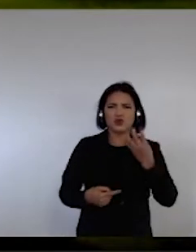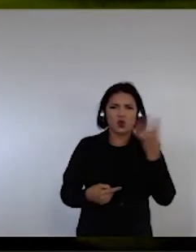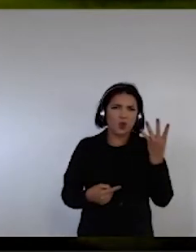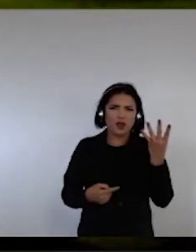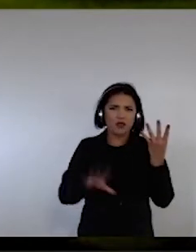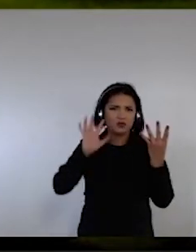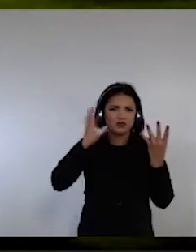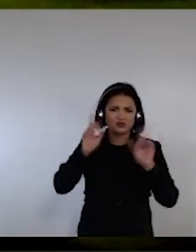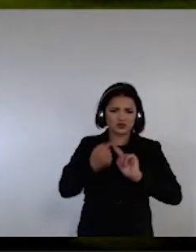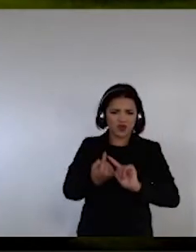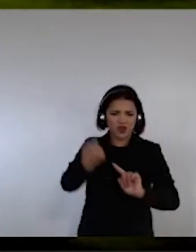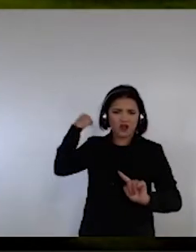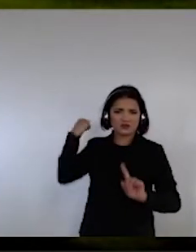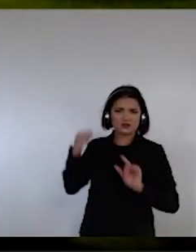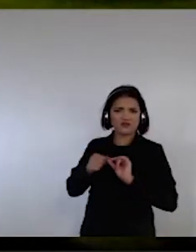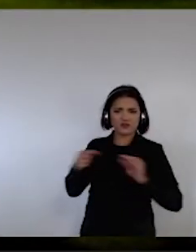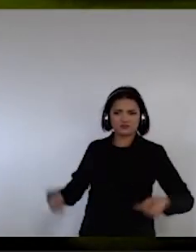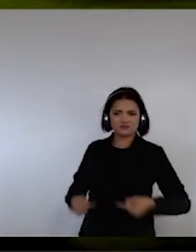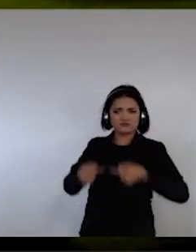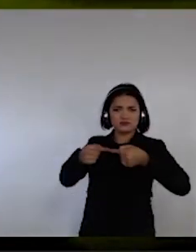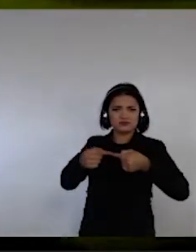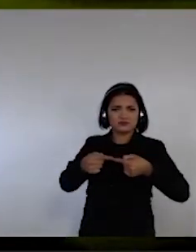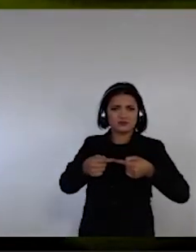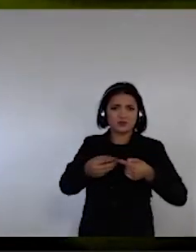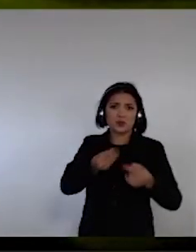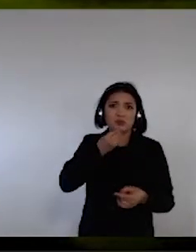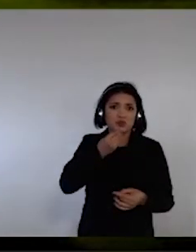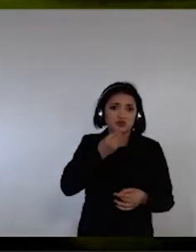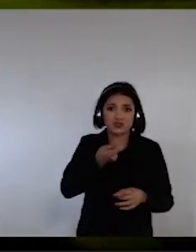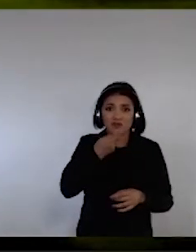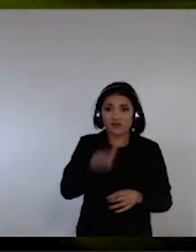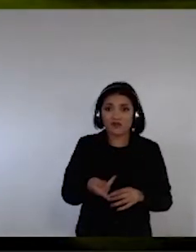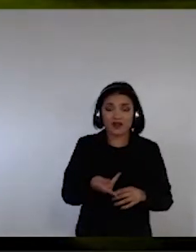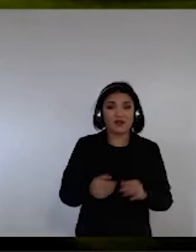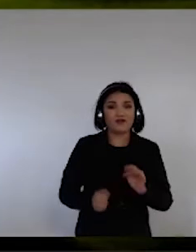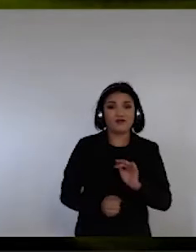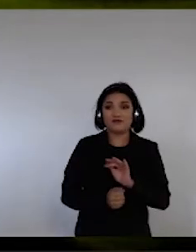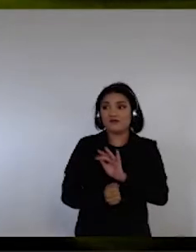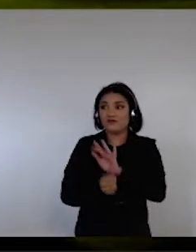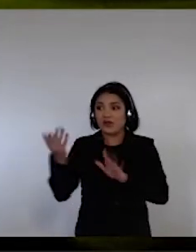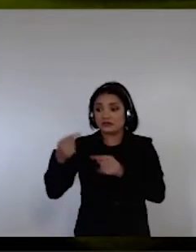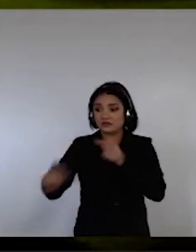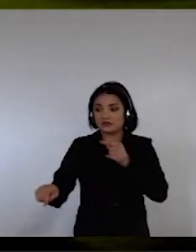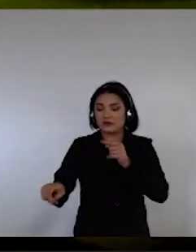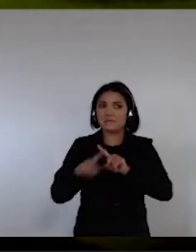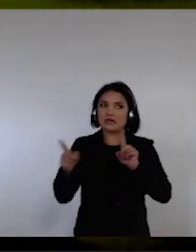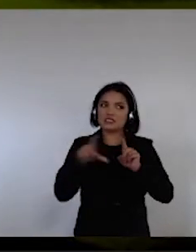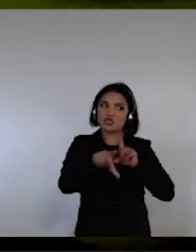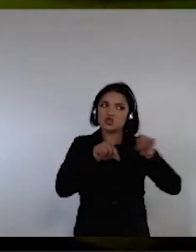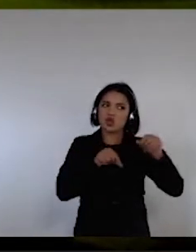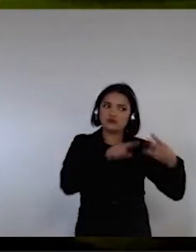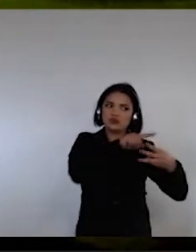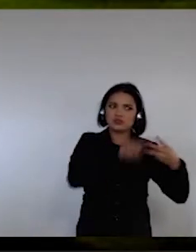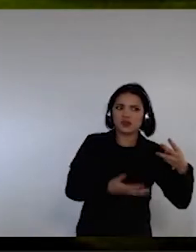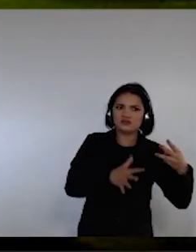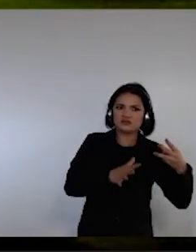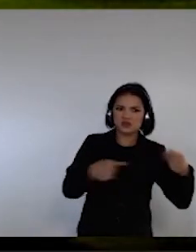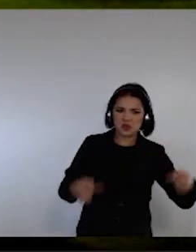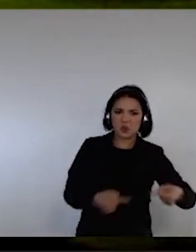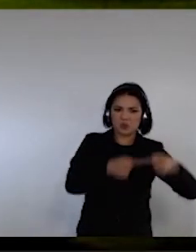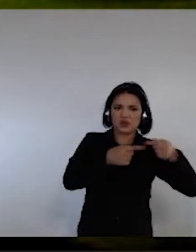já começamos a examinar isso, que é a questão das chamadas decisões monocráticas, né?